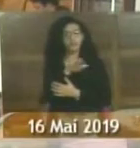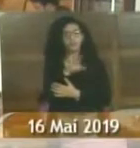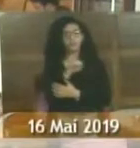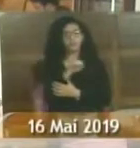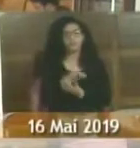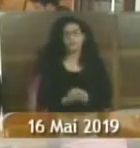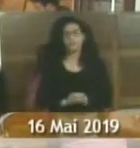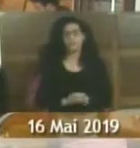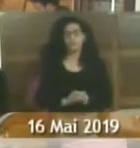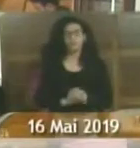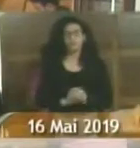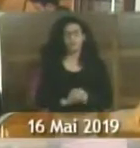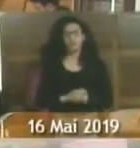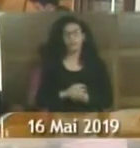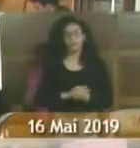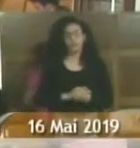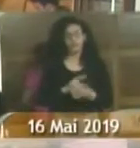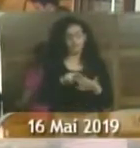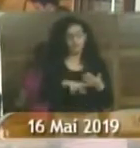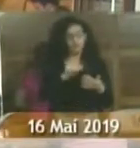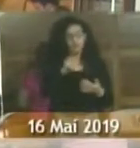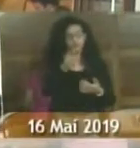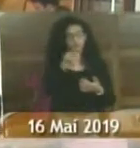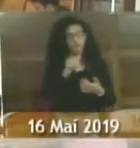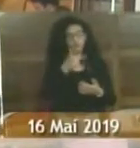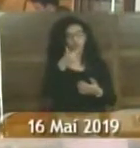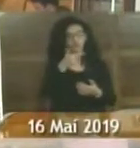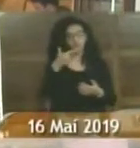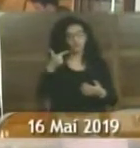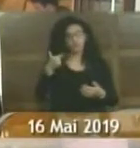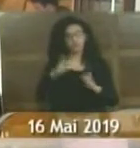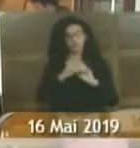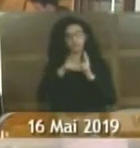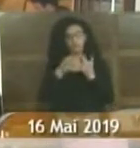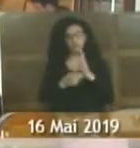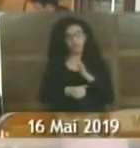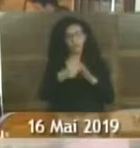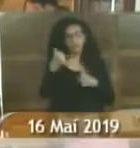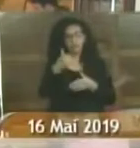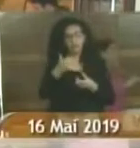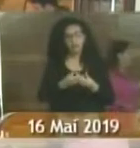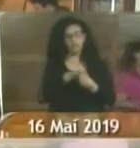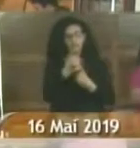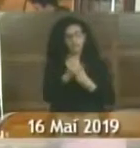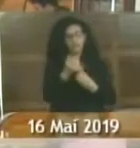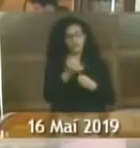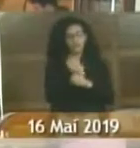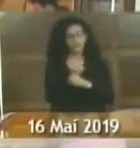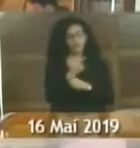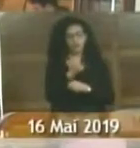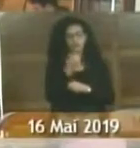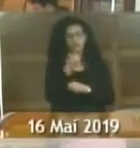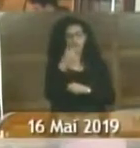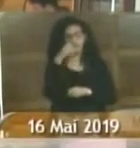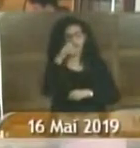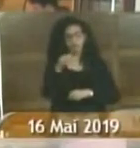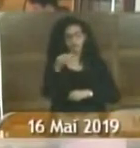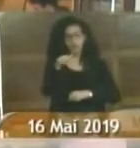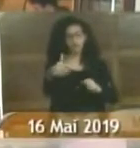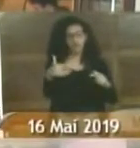Ata da 22ª sessão ordinária do primeiro período legislativo do ano